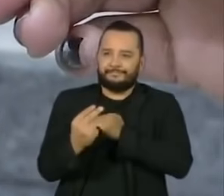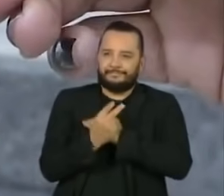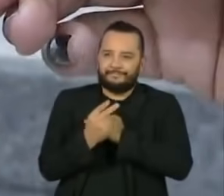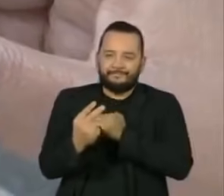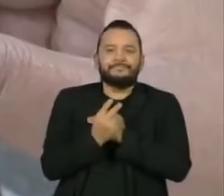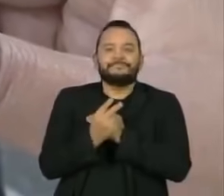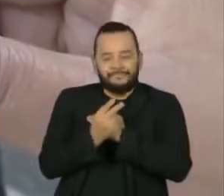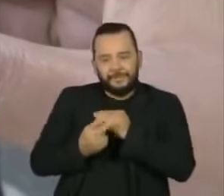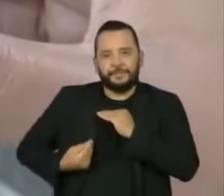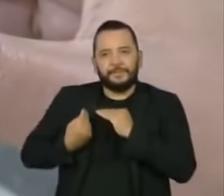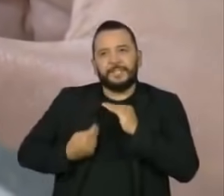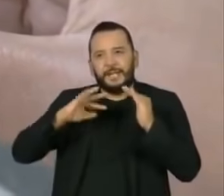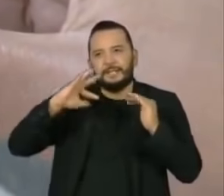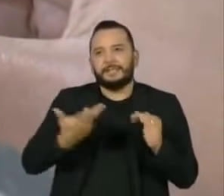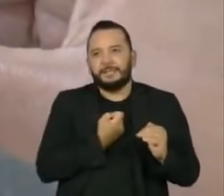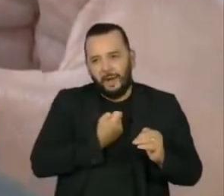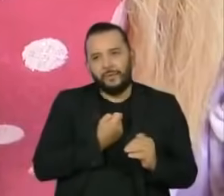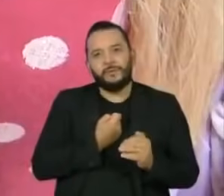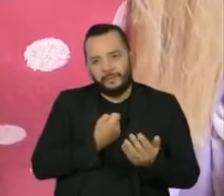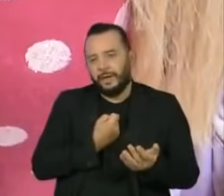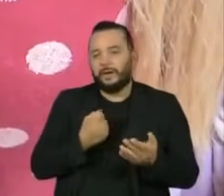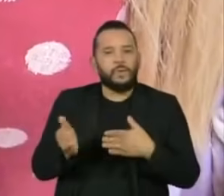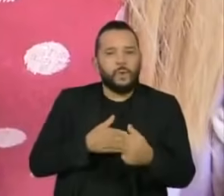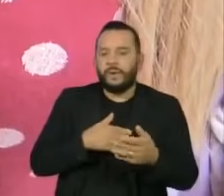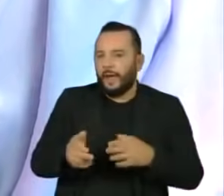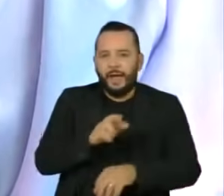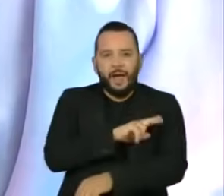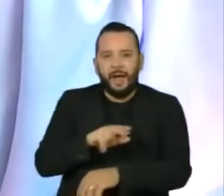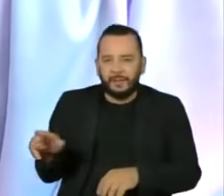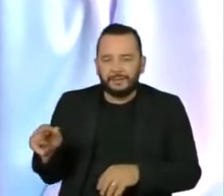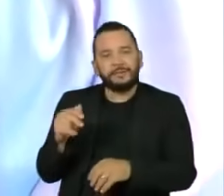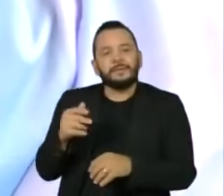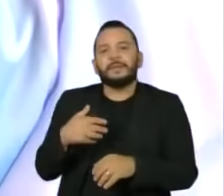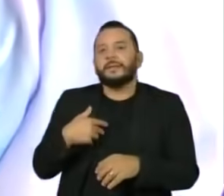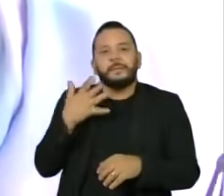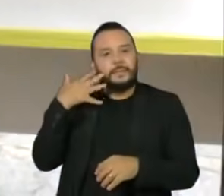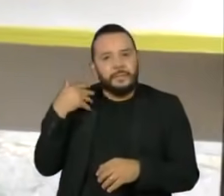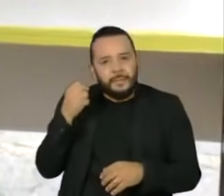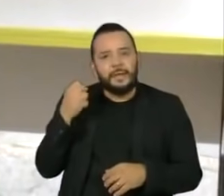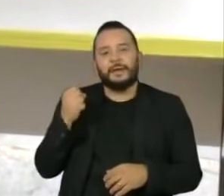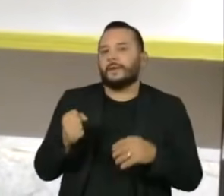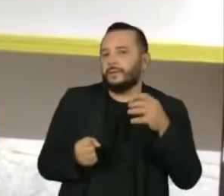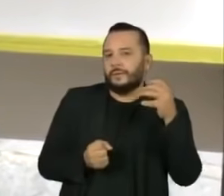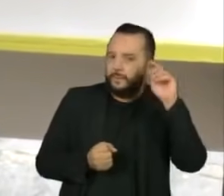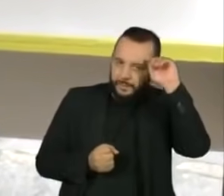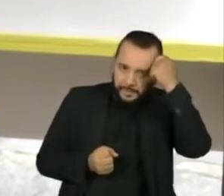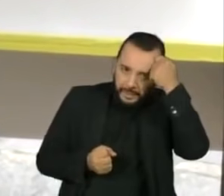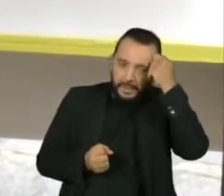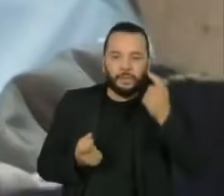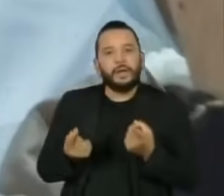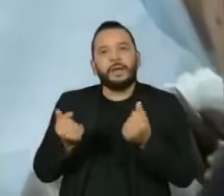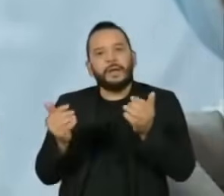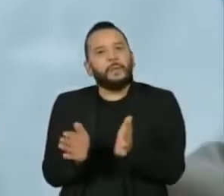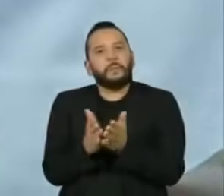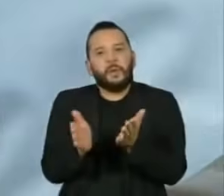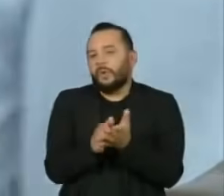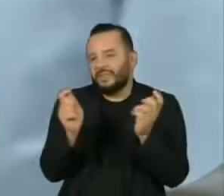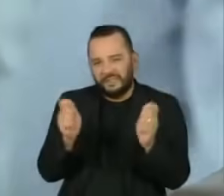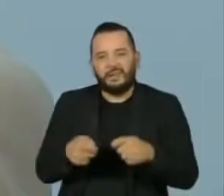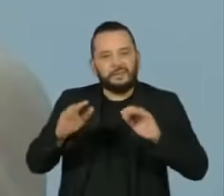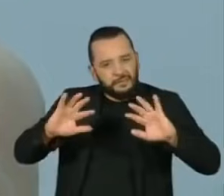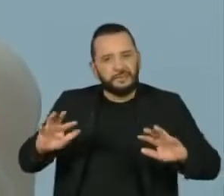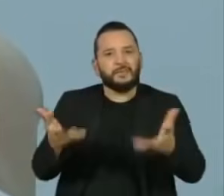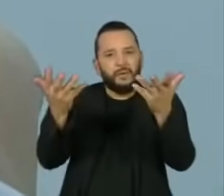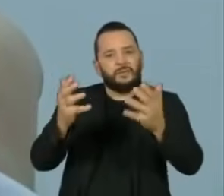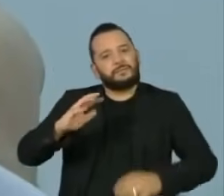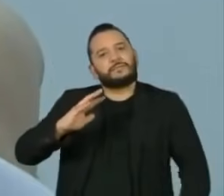e salvam nossas vidas sem distinguir raça, cor ou dinheiro no banco. As vacinas são eficientes